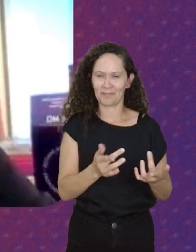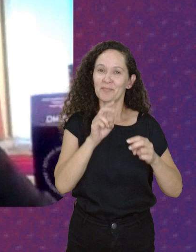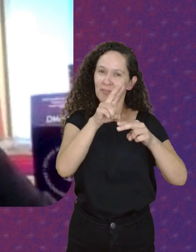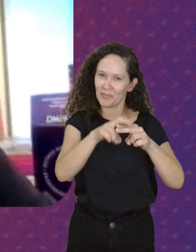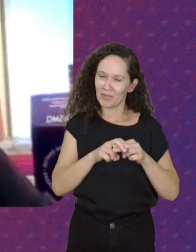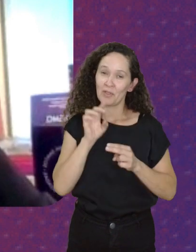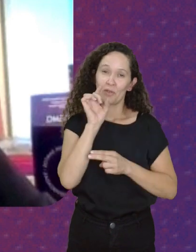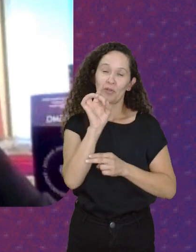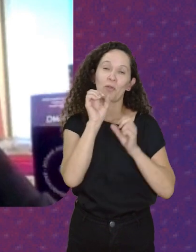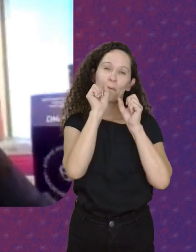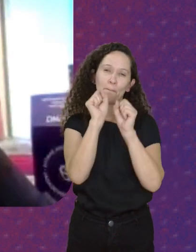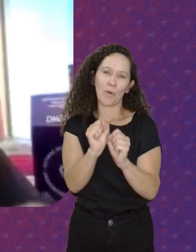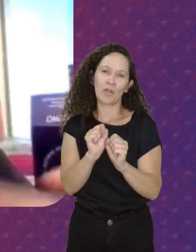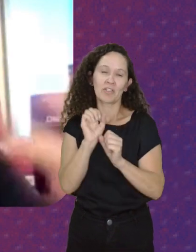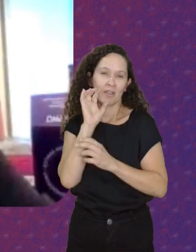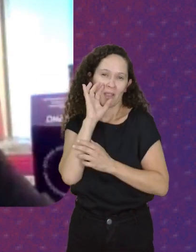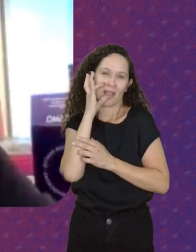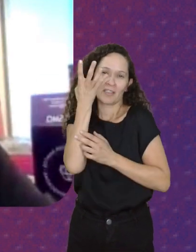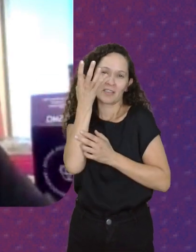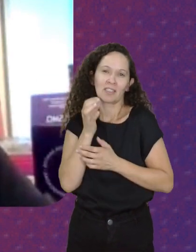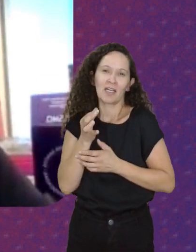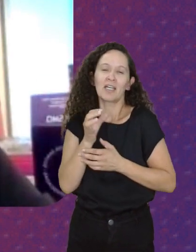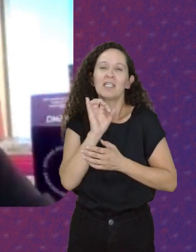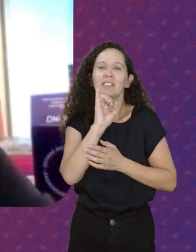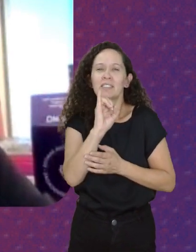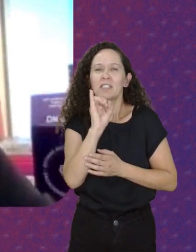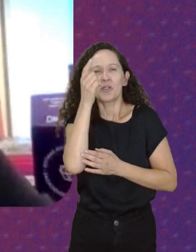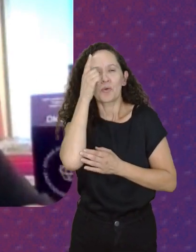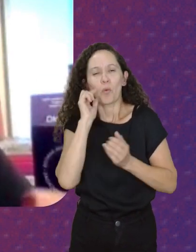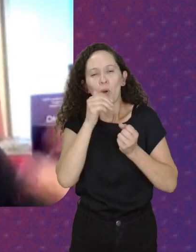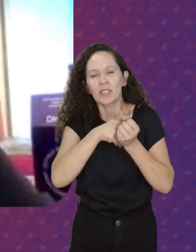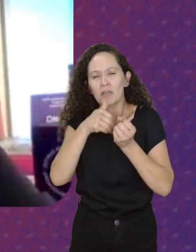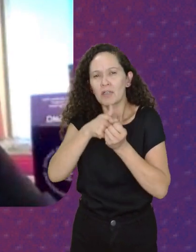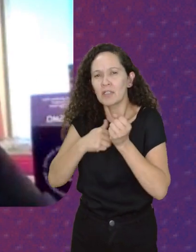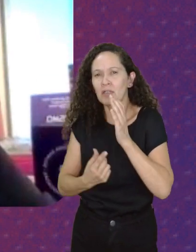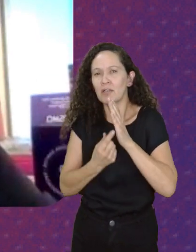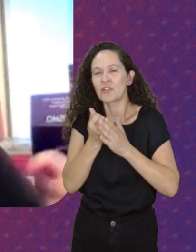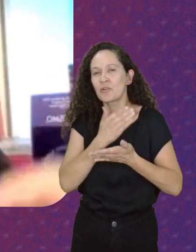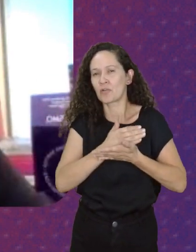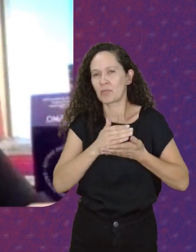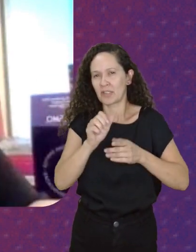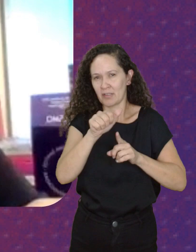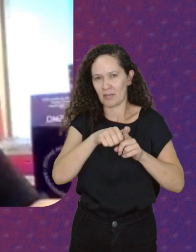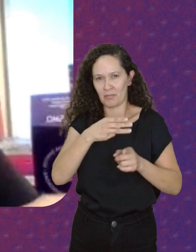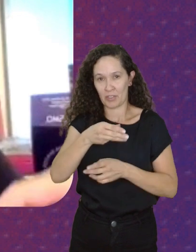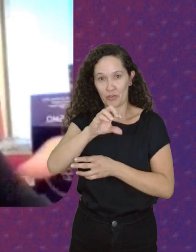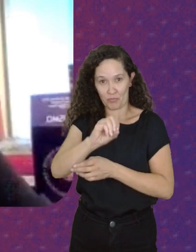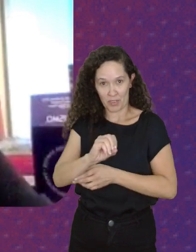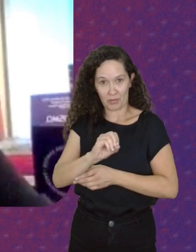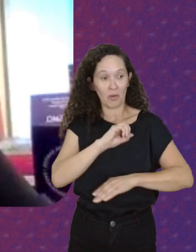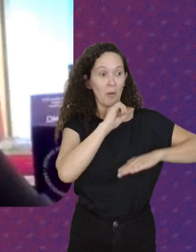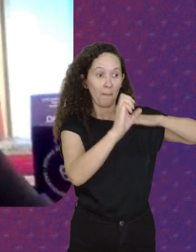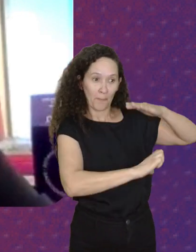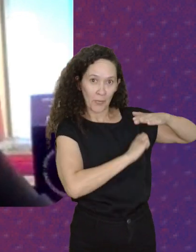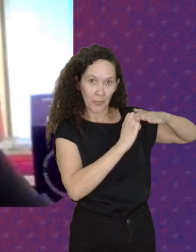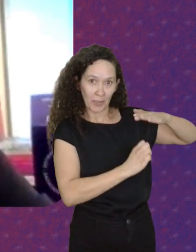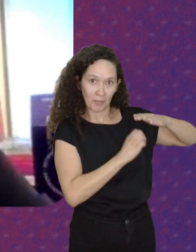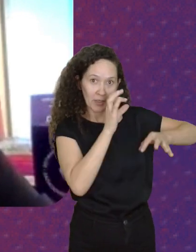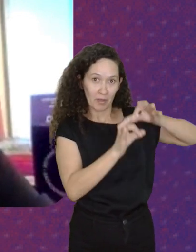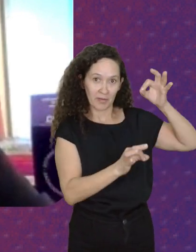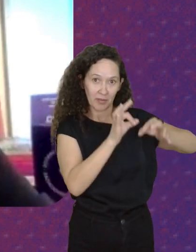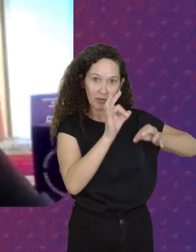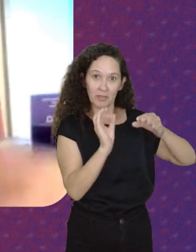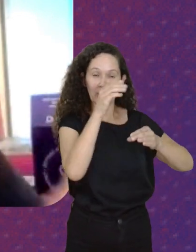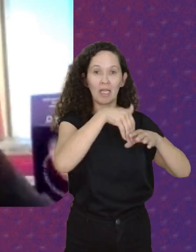isso que só pode ser realizada essa arrecadação prévia de recursos a partir de maio por empresas intermediárias autorizadas pela Justiça